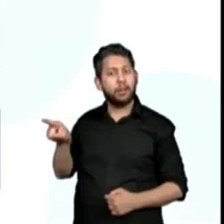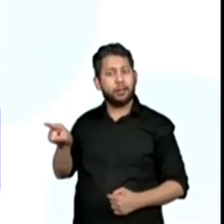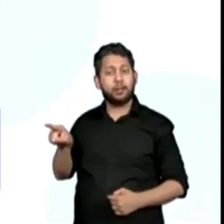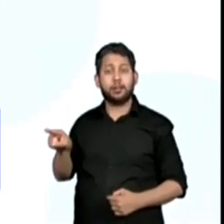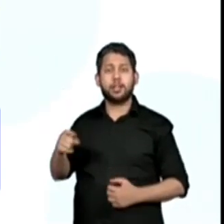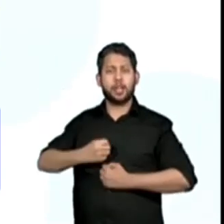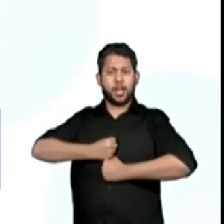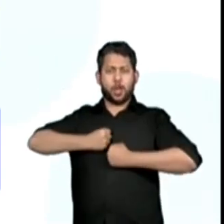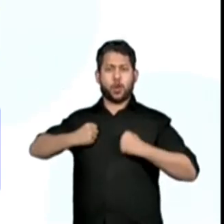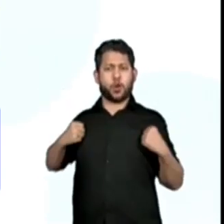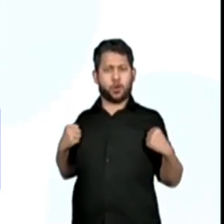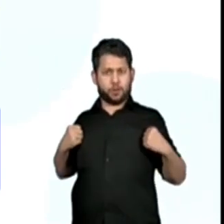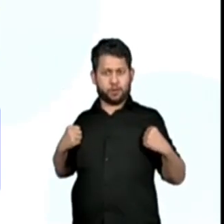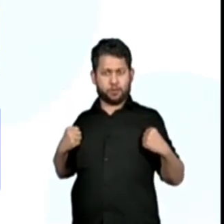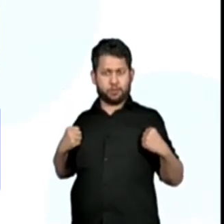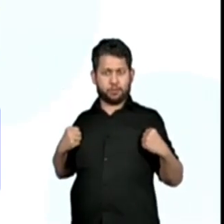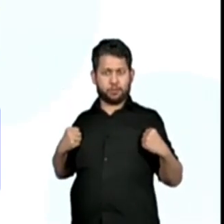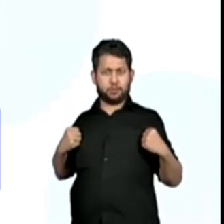herói